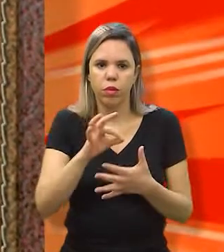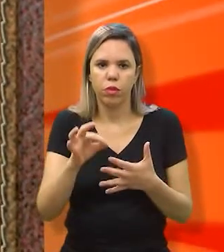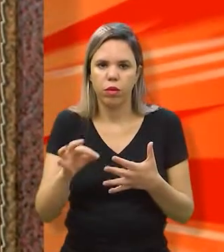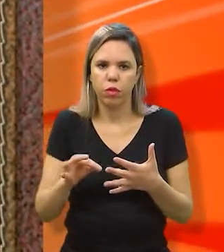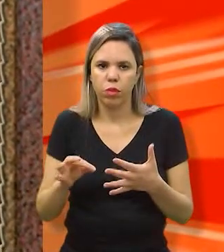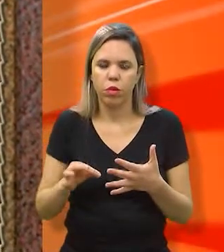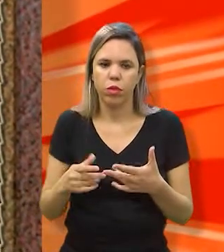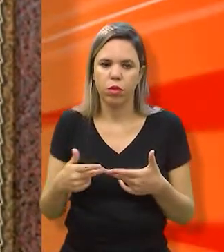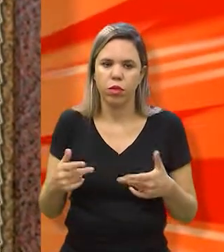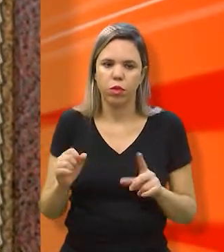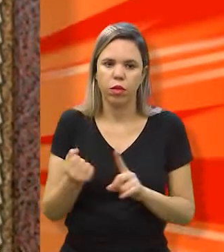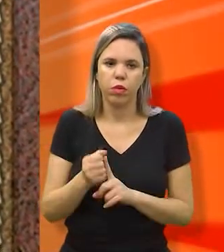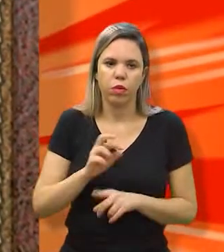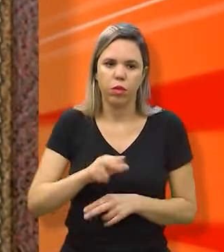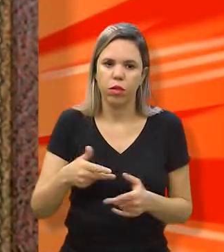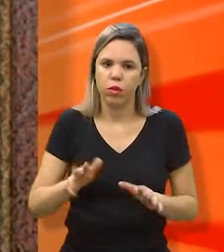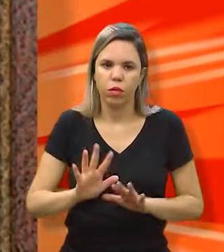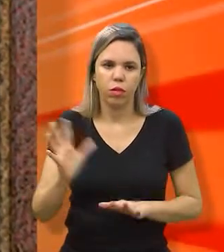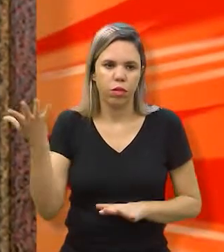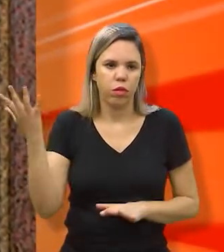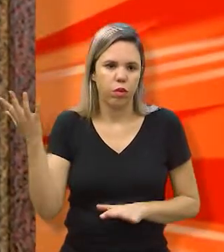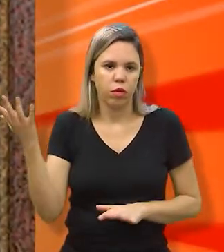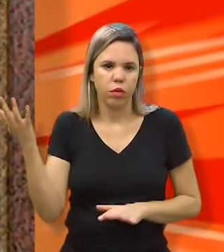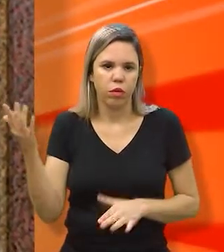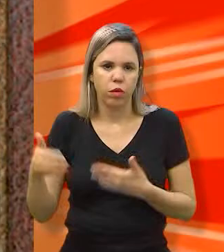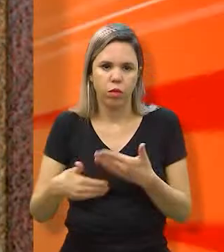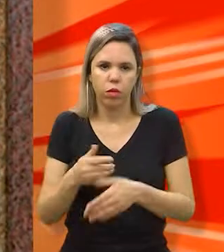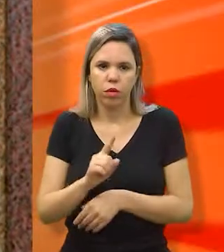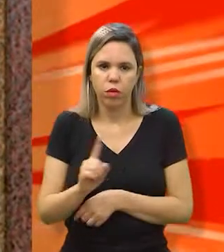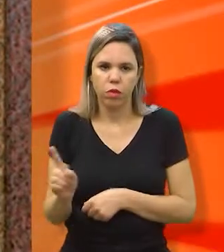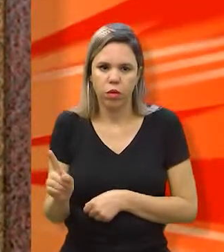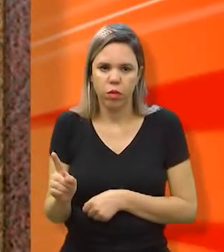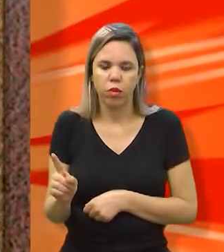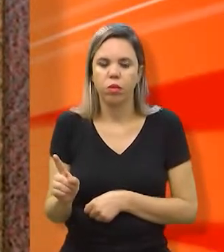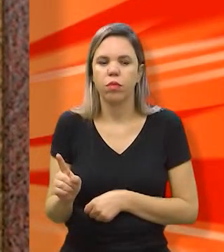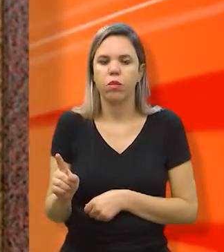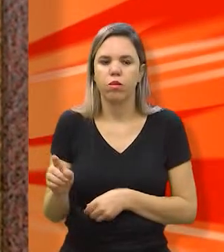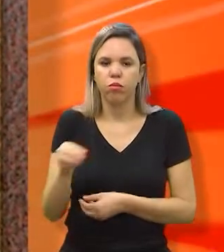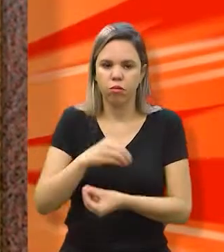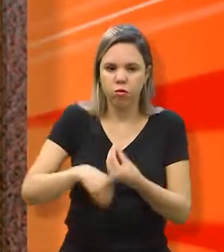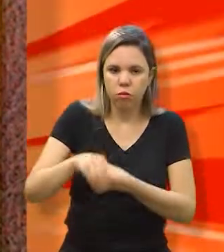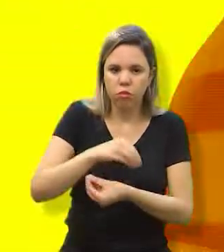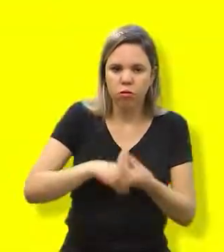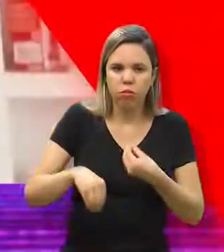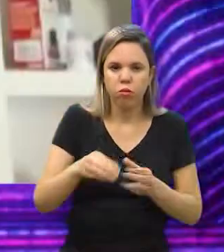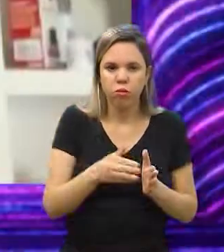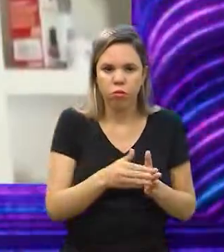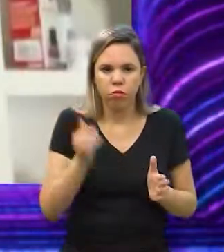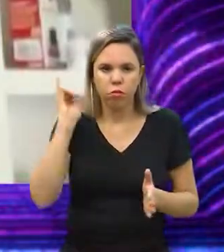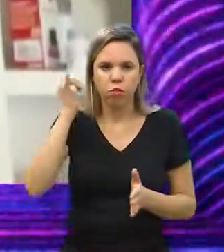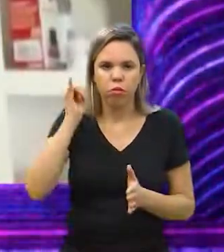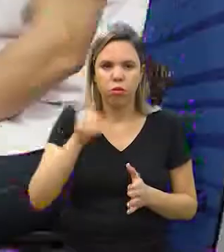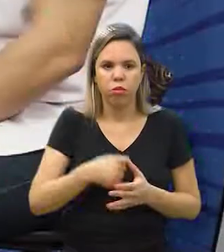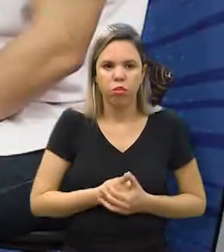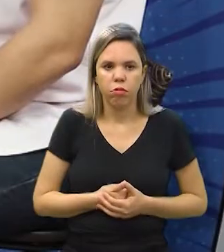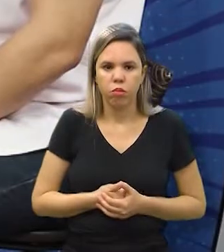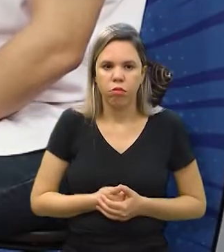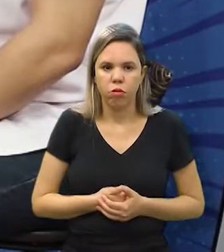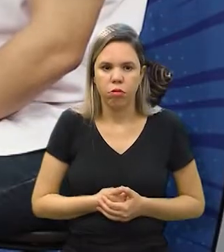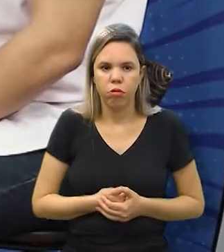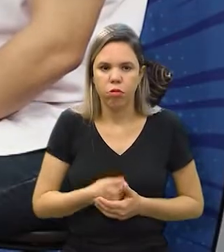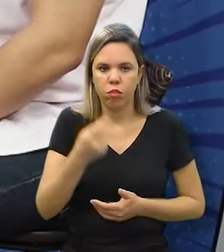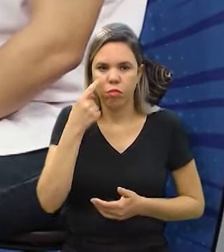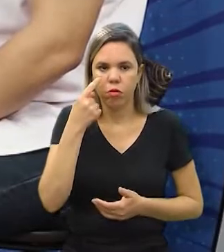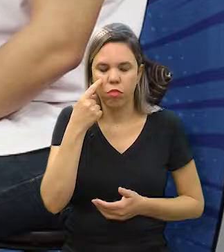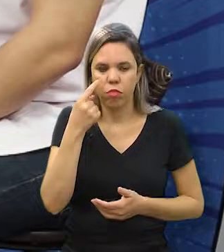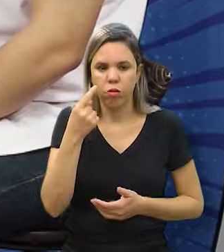conjunto social que não é uma coisa que acontece de cada vez. Elas vão se misturando ao longo da narrativa. E